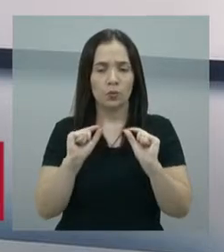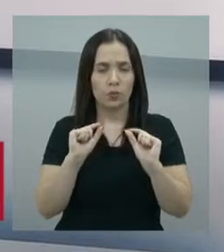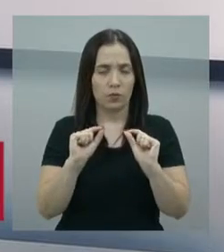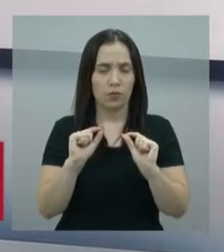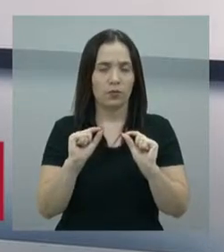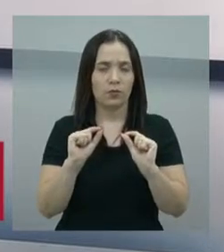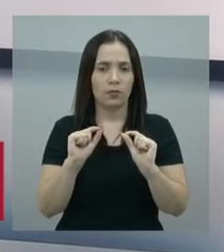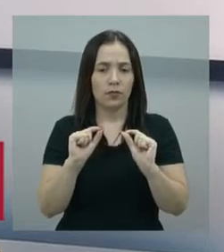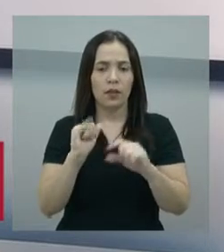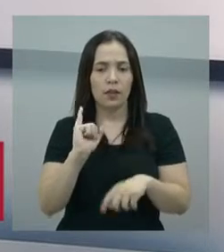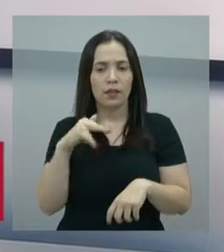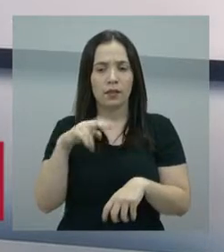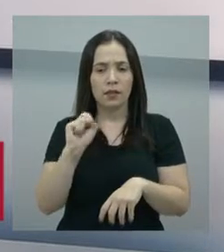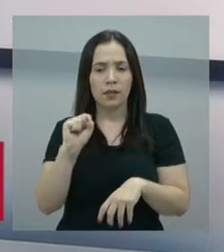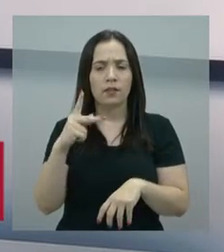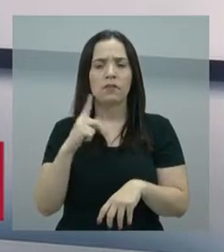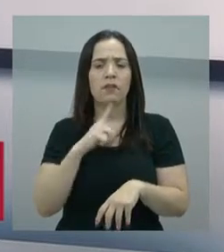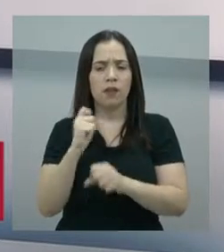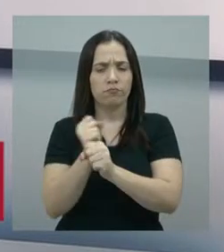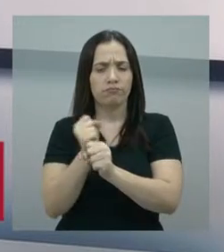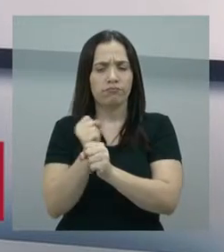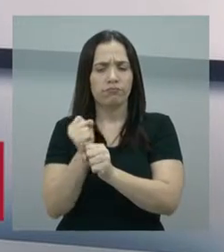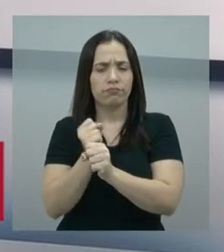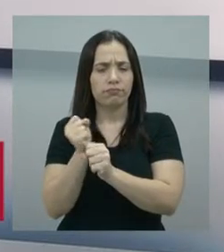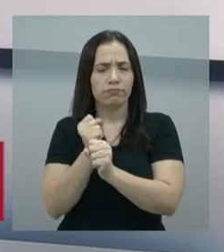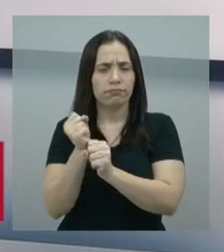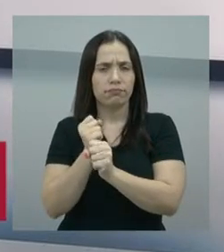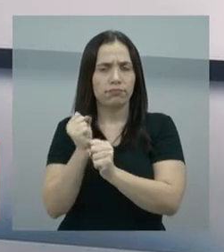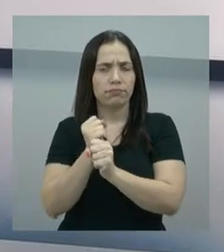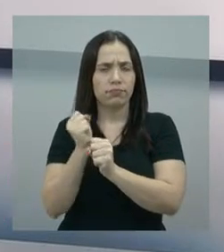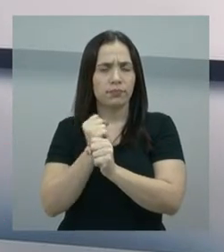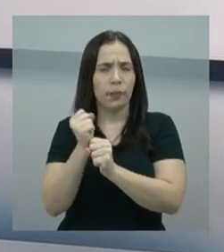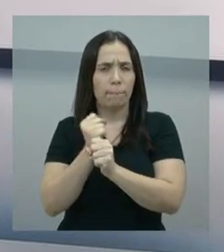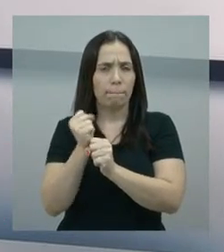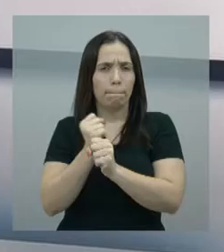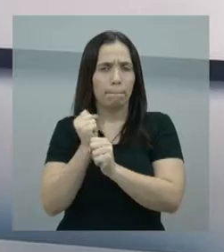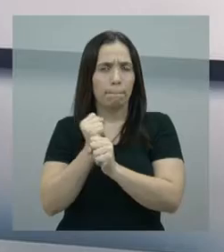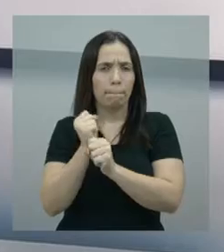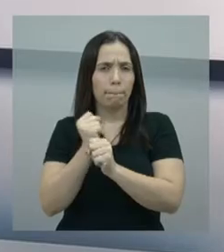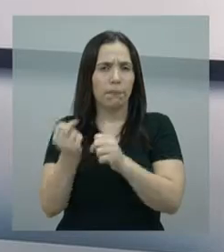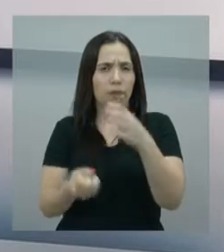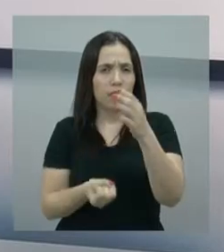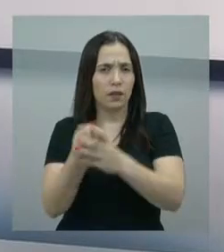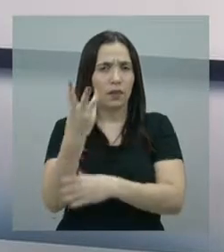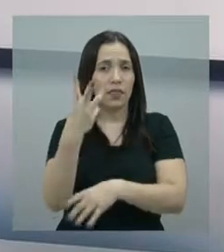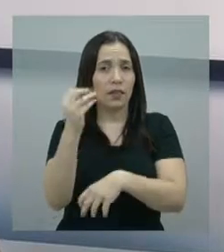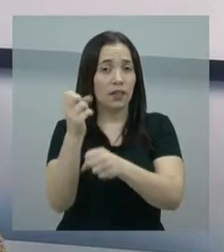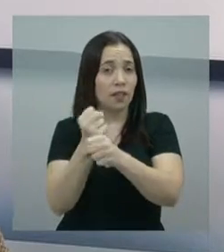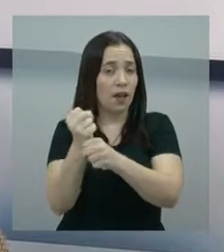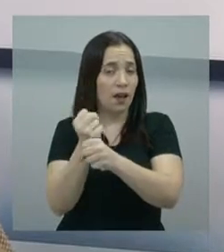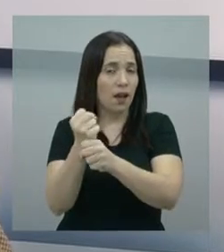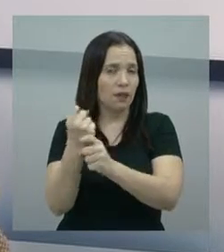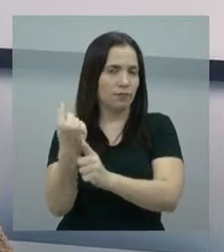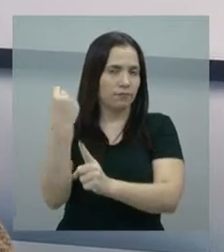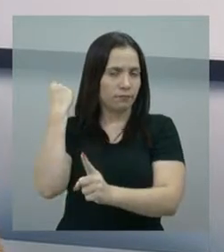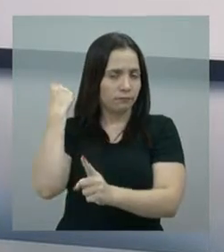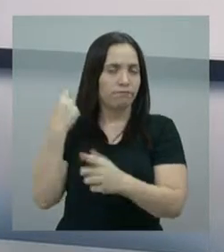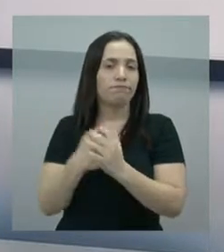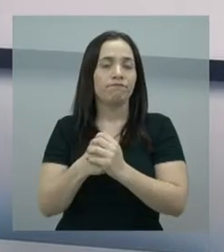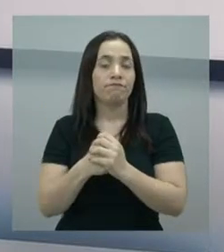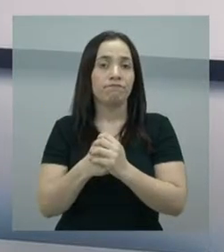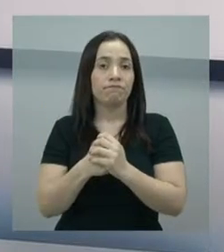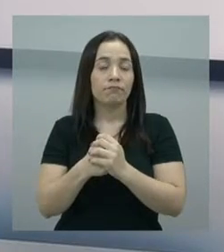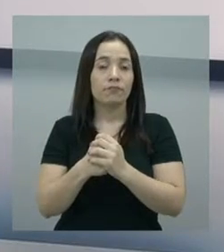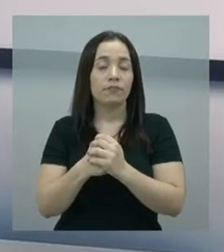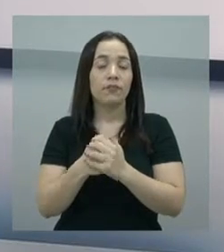Estado do Ceará, o INESP, existe há um bom tempo, foi criado há 30 anos atrás. Para você ter ideia,